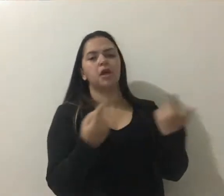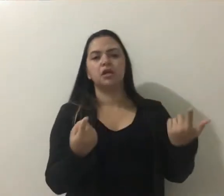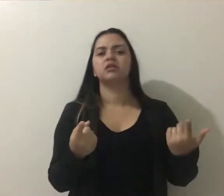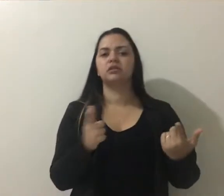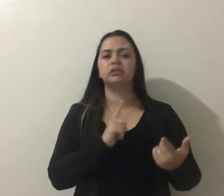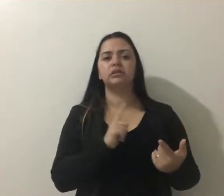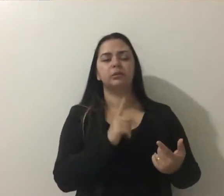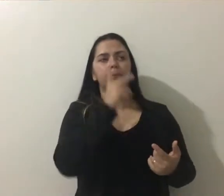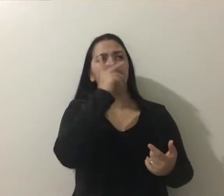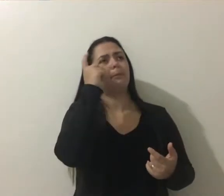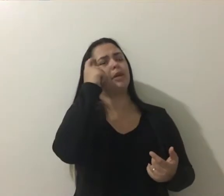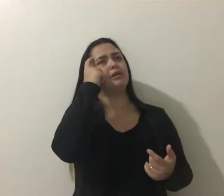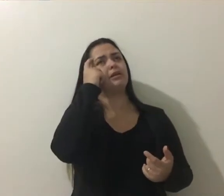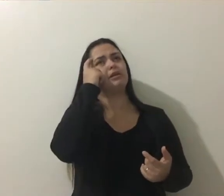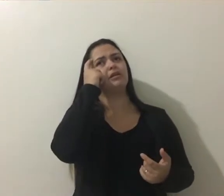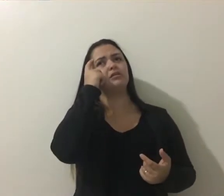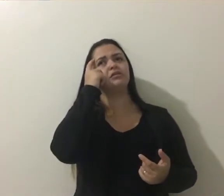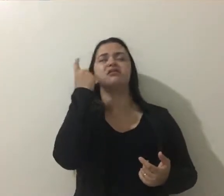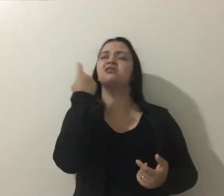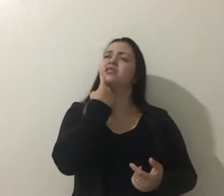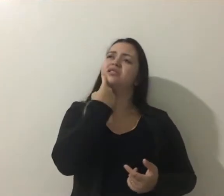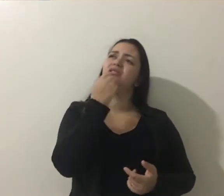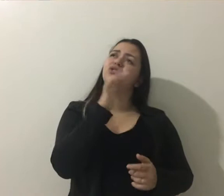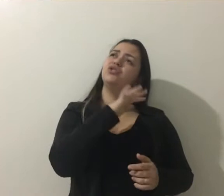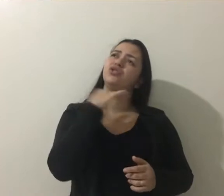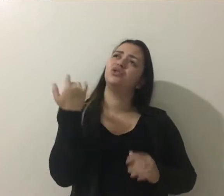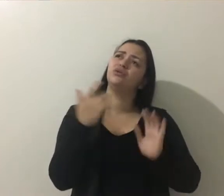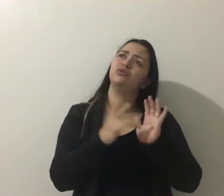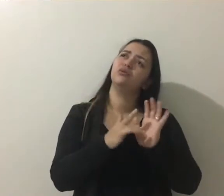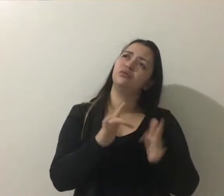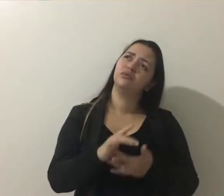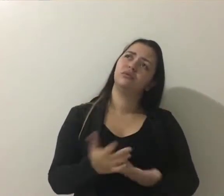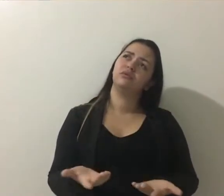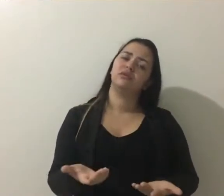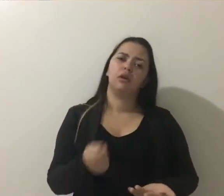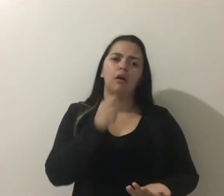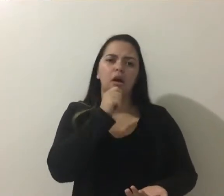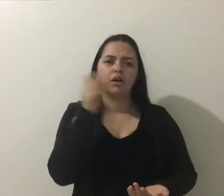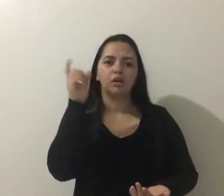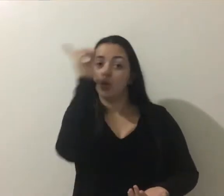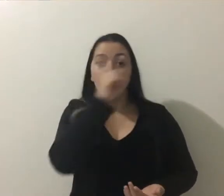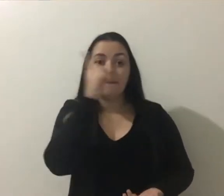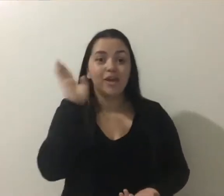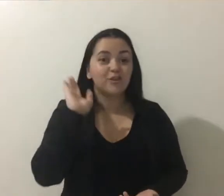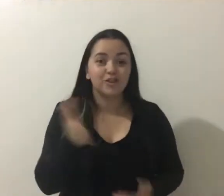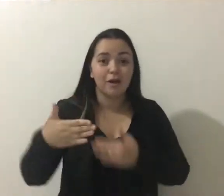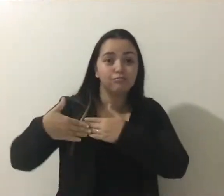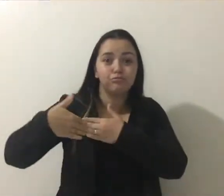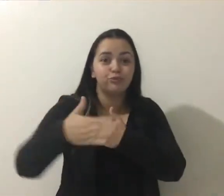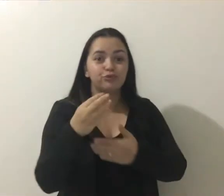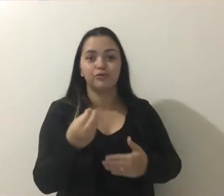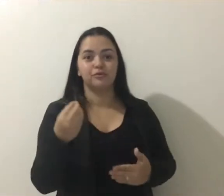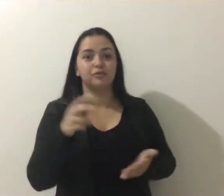ainda presos à sexta-feira, mas já era domingo. Quantas pessoas estão vivendo o domingo, o dia, né? Estão vivendo no dia